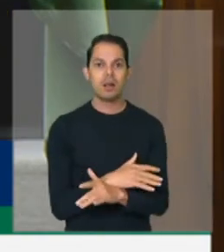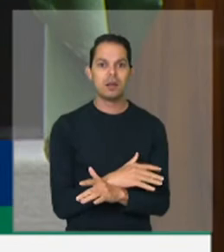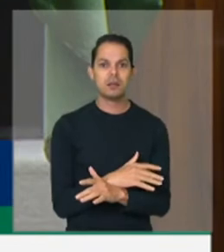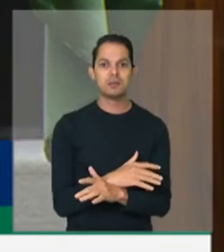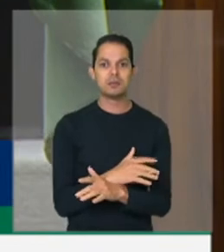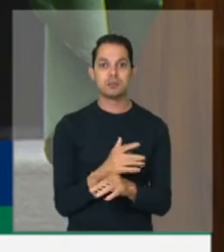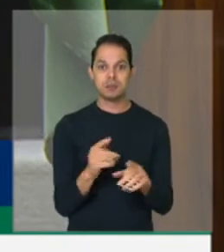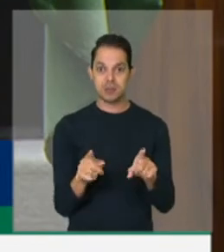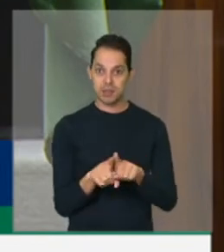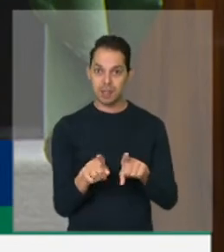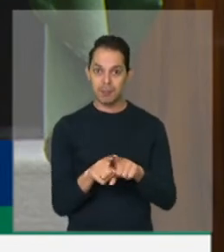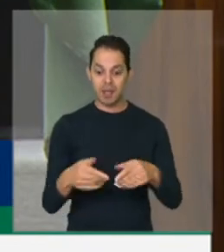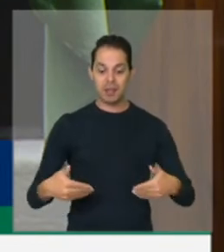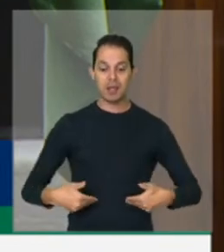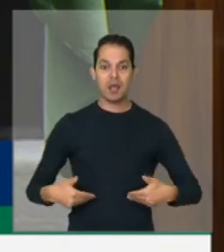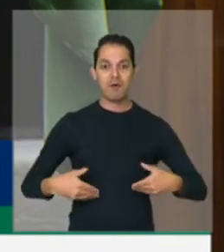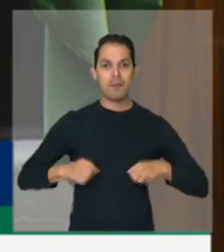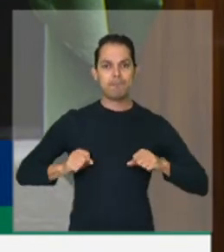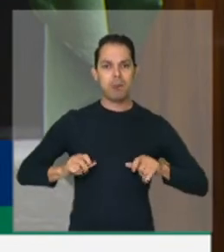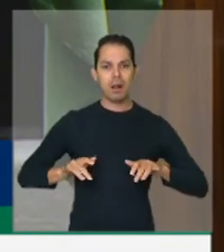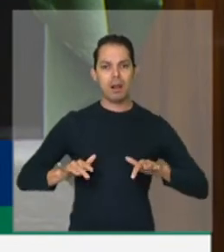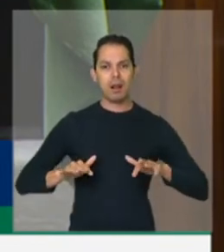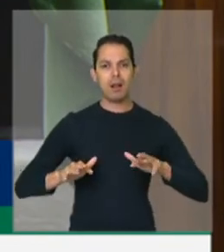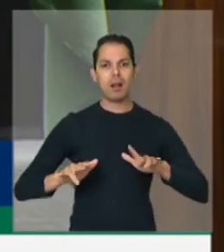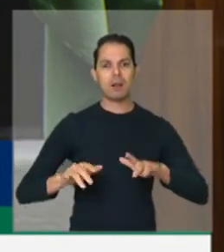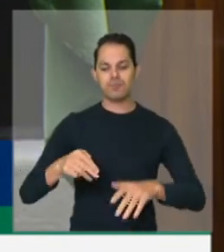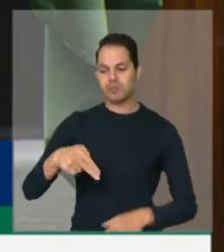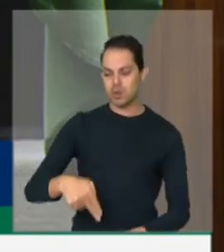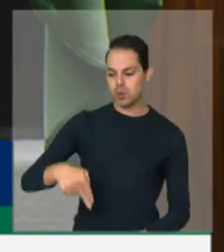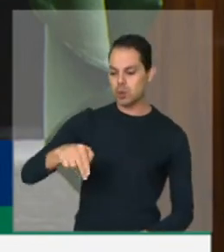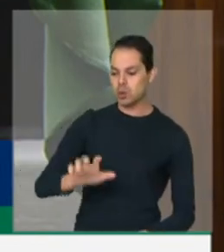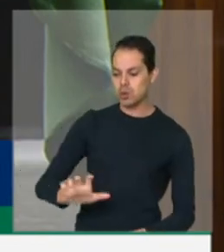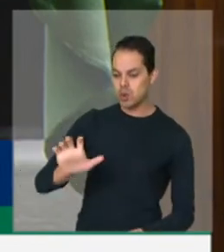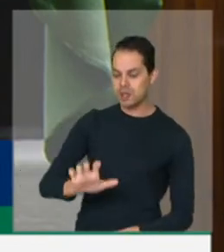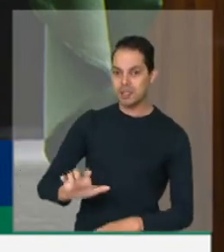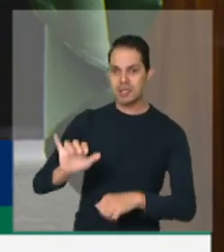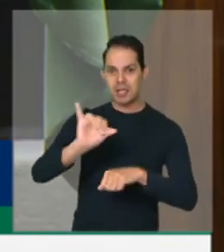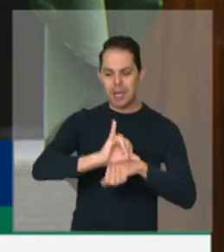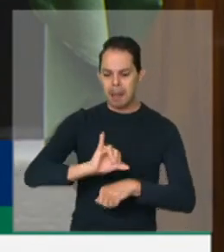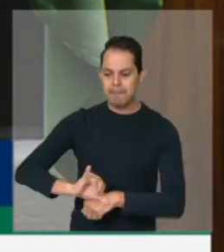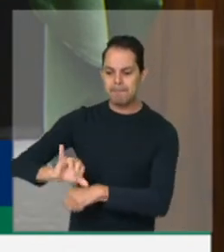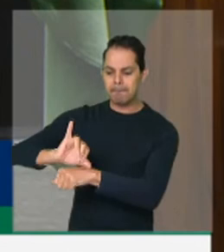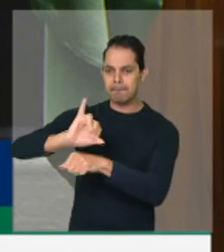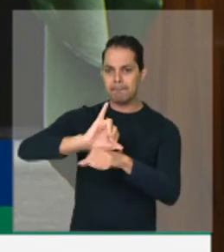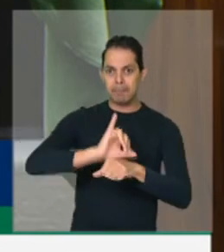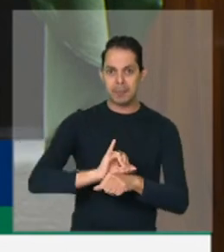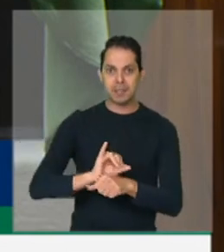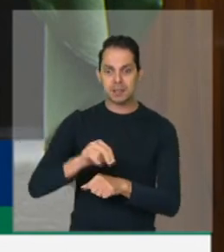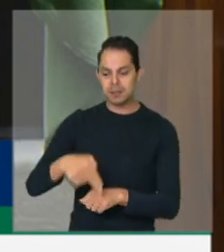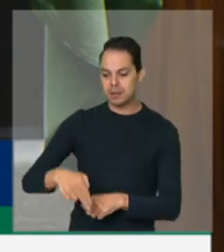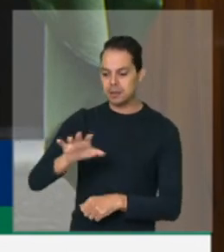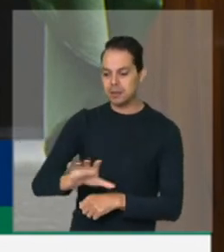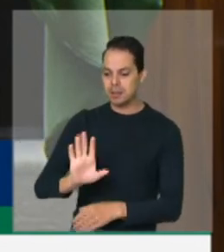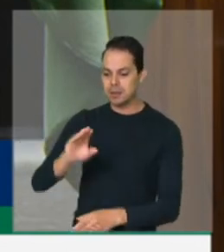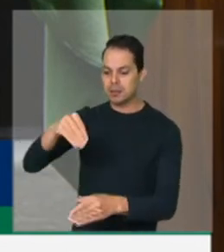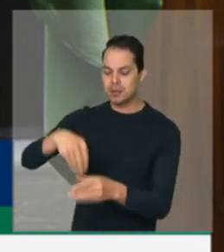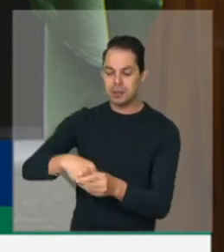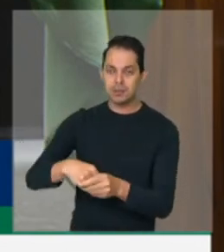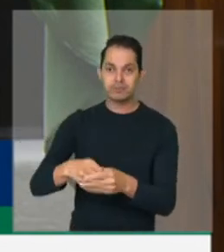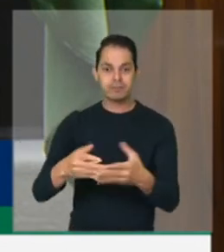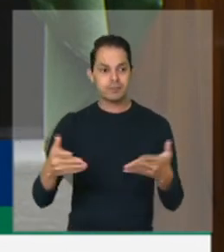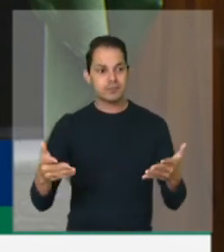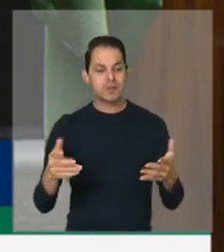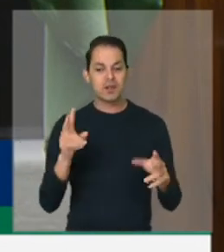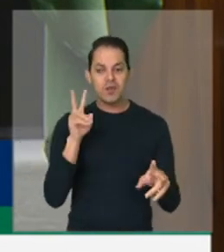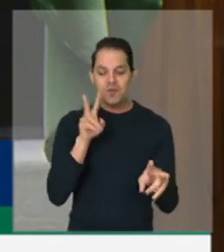fome se alastrou no Nordeste e em cada capital do Nordeste, meus queridos parlamentares, você só